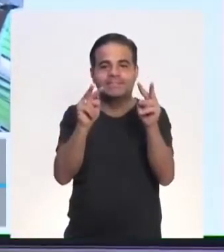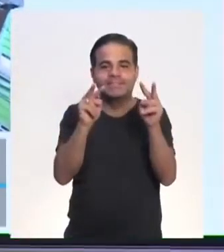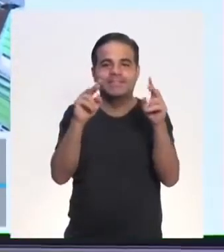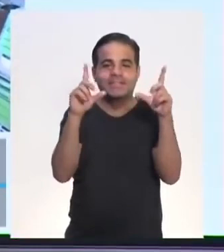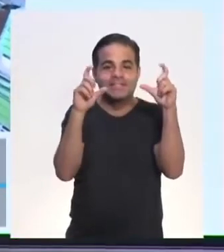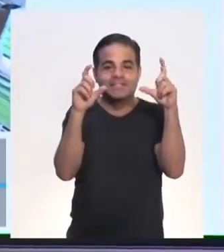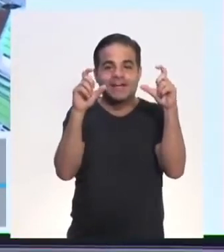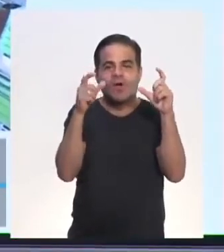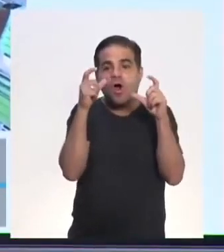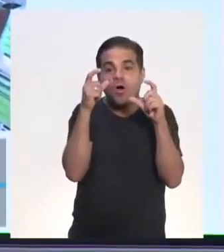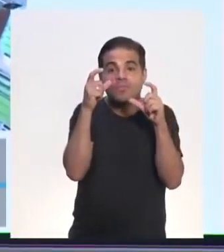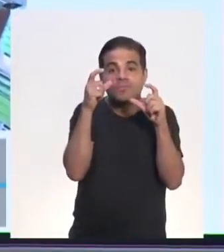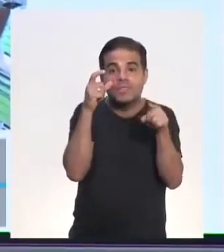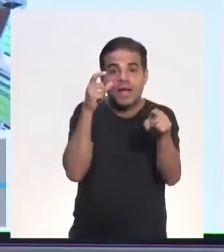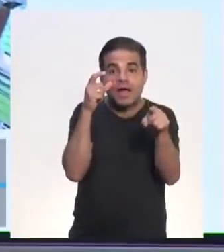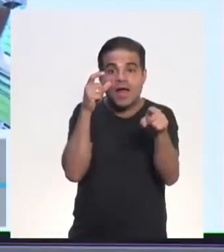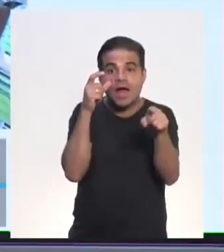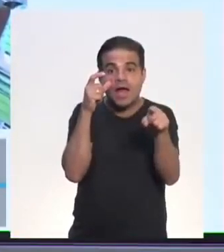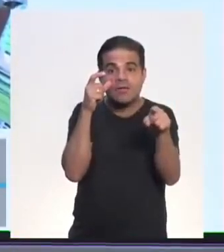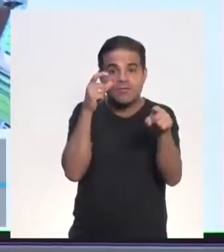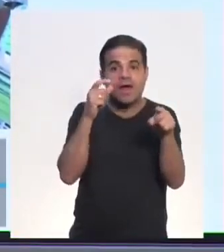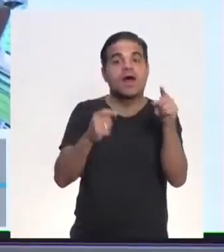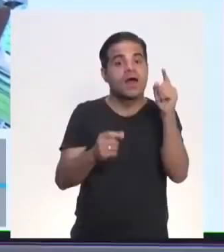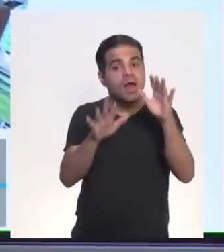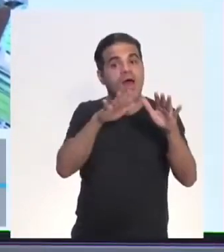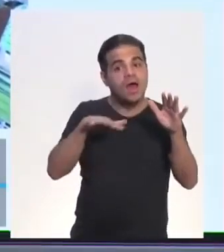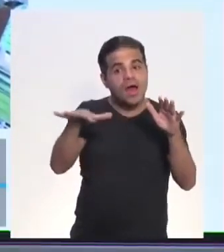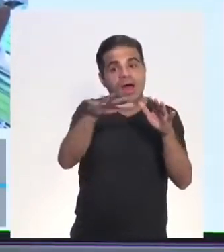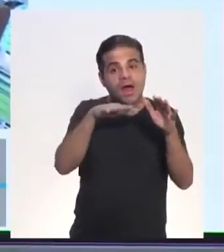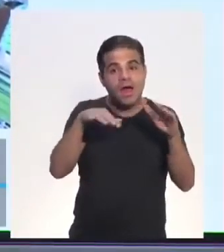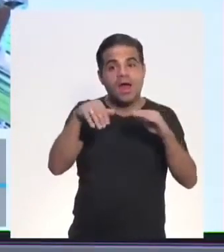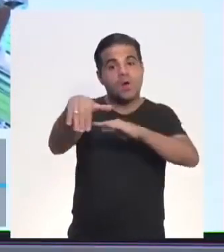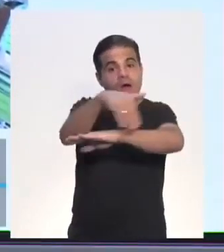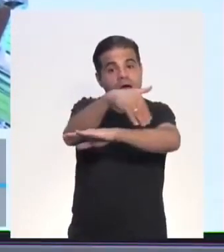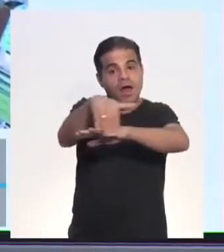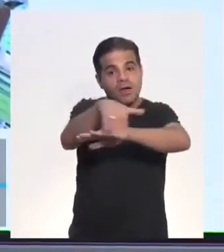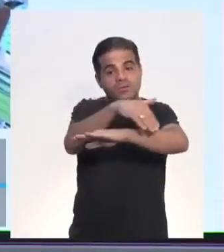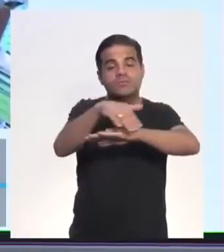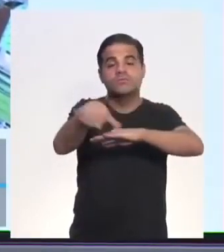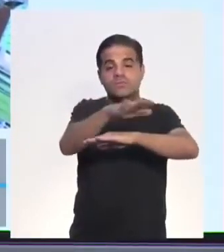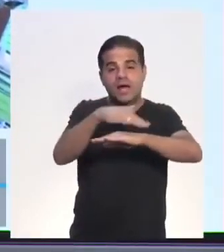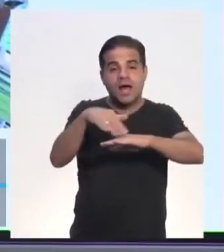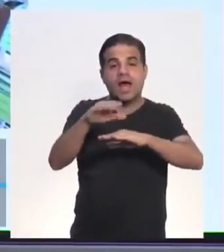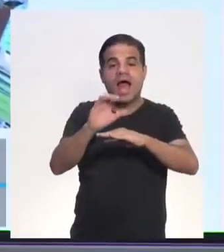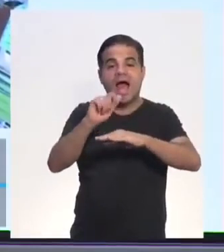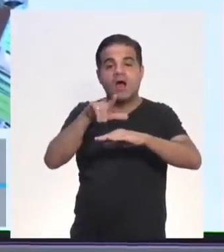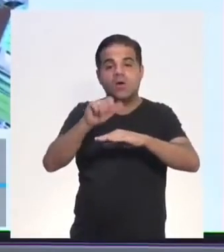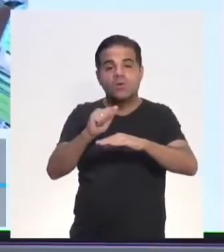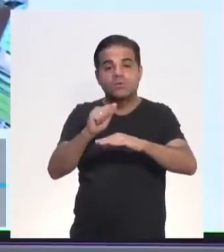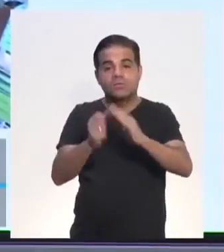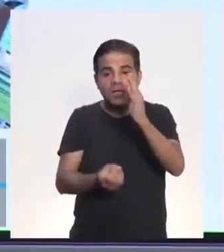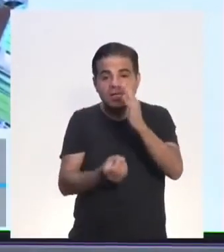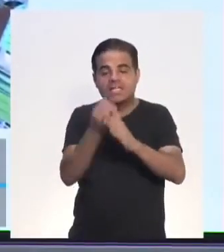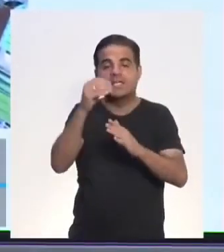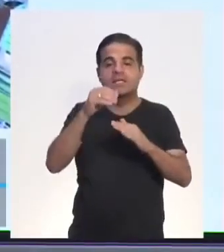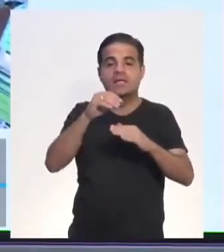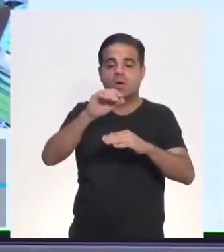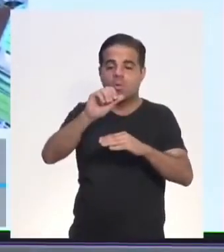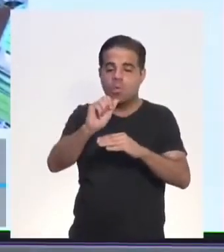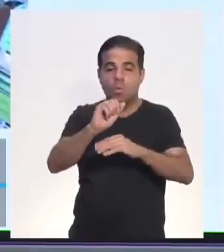ó. Observa que ela forma com a calçada um ângulo de 90